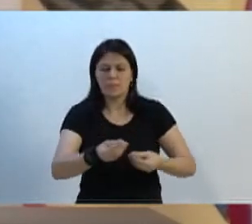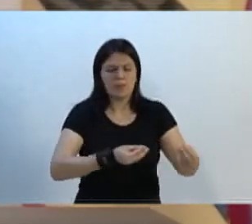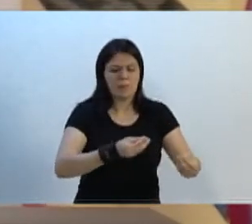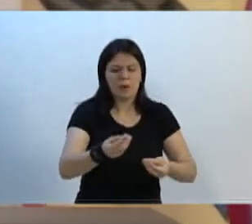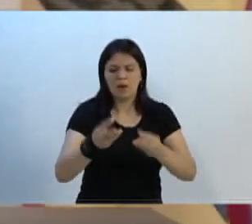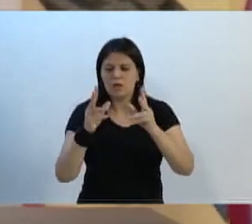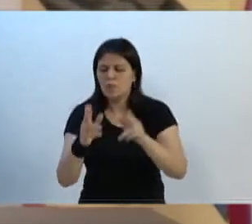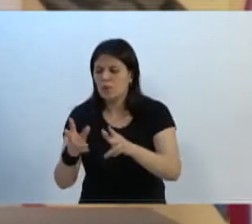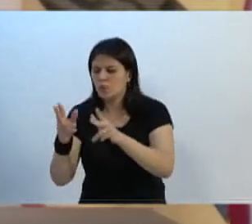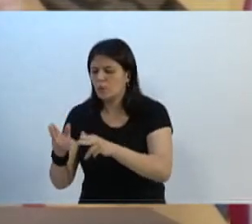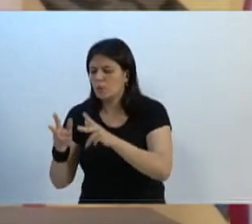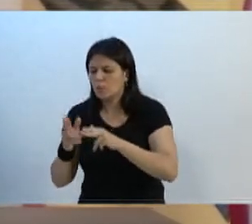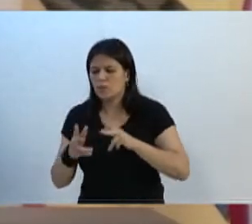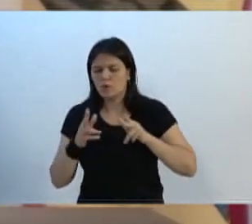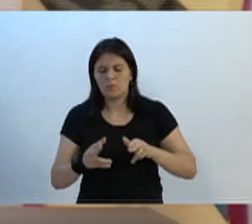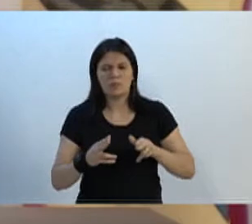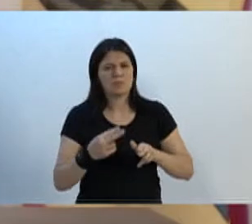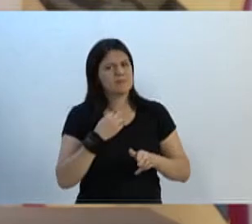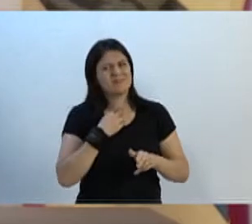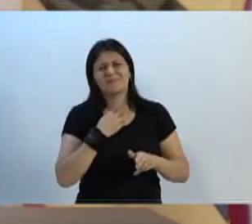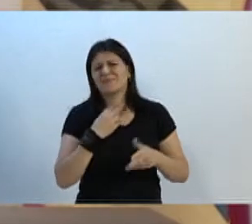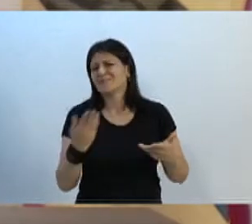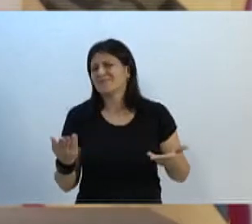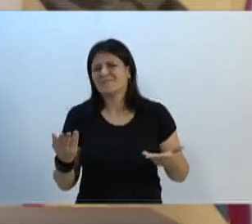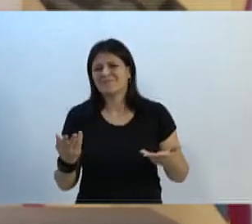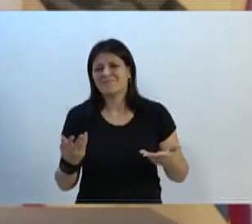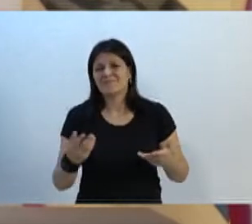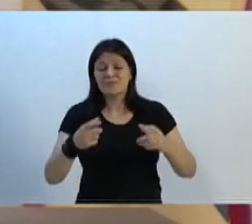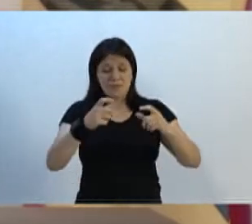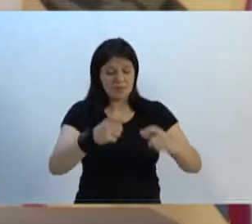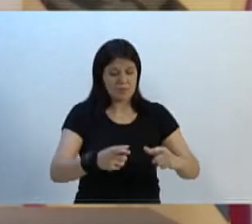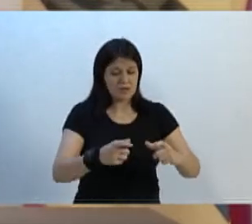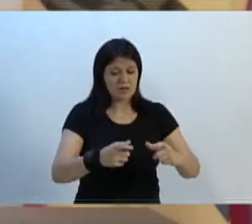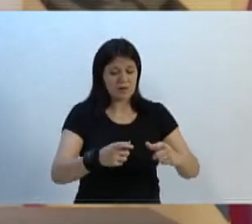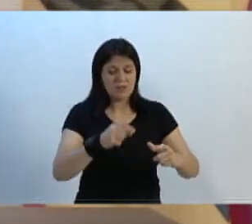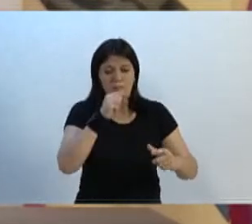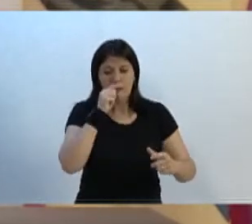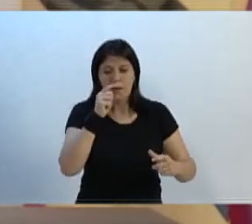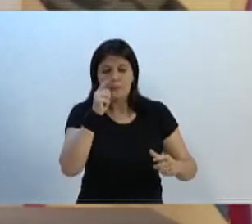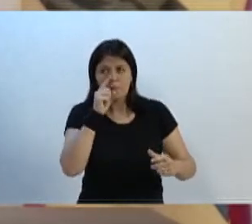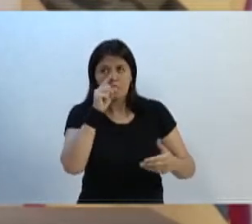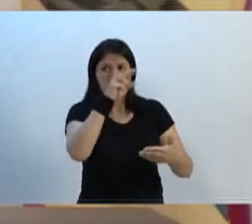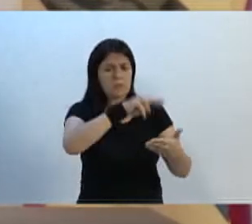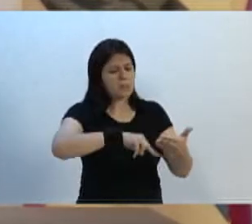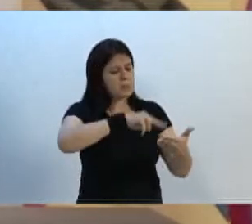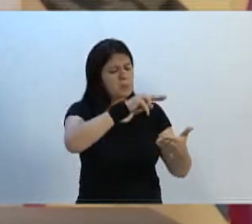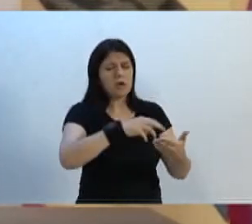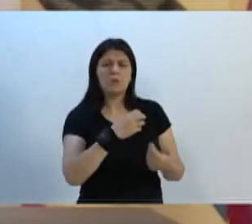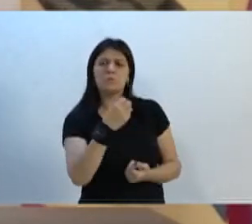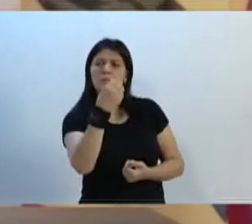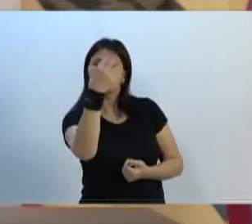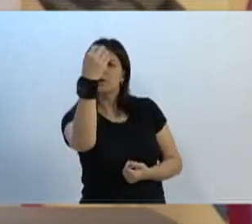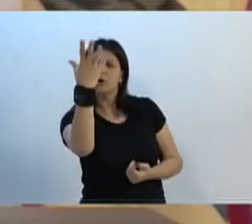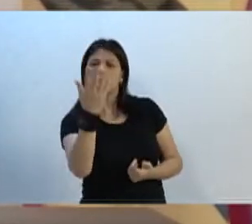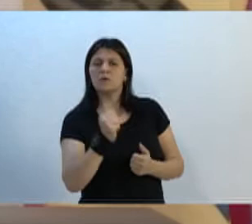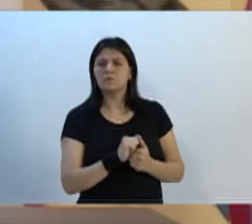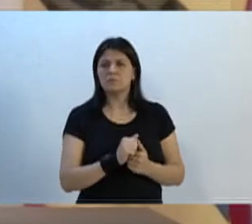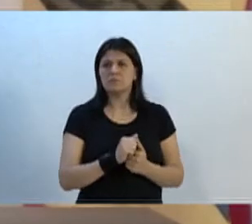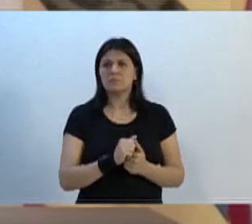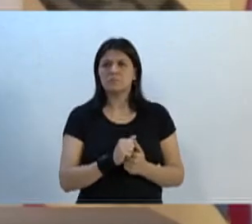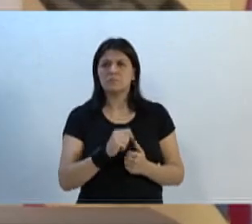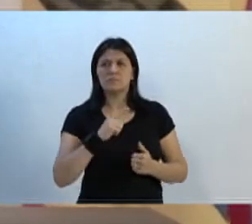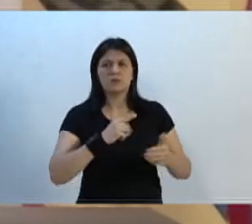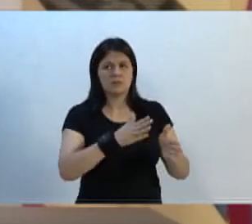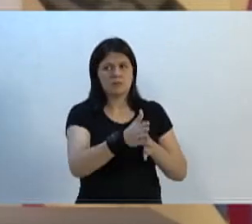como que nós vamos dar o mesmo para um local onde as crianças têm pais leitores pais que viajam pais que têm